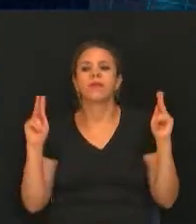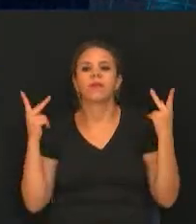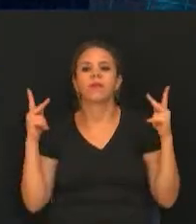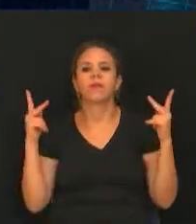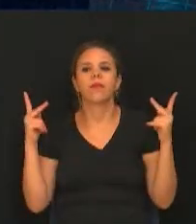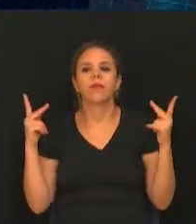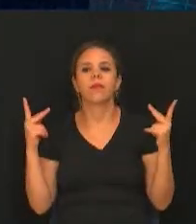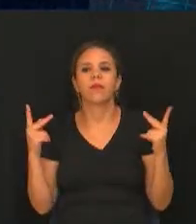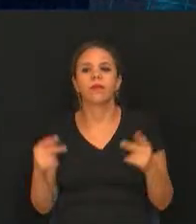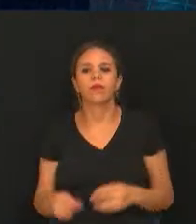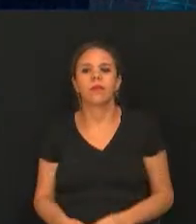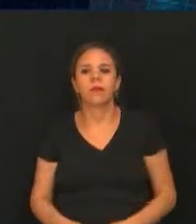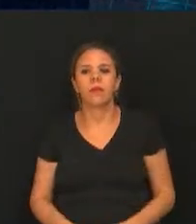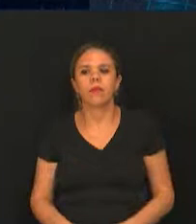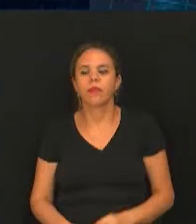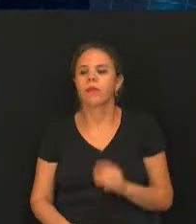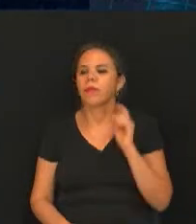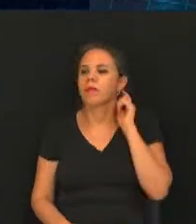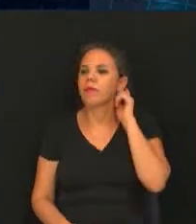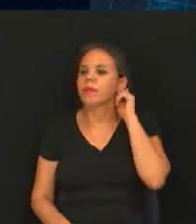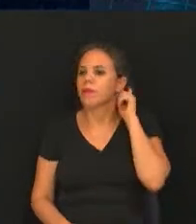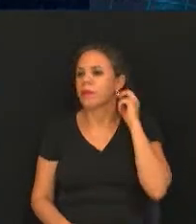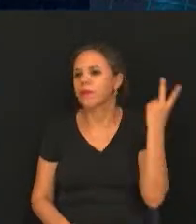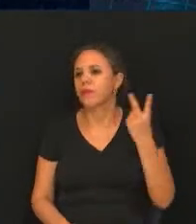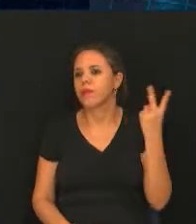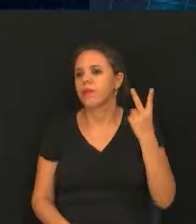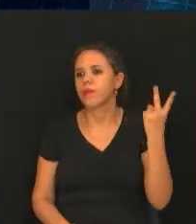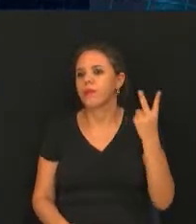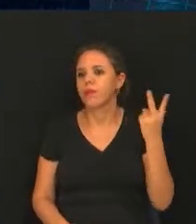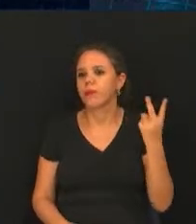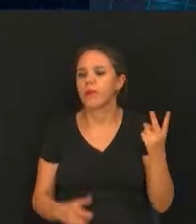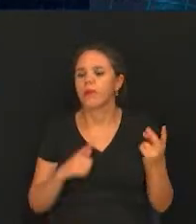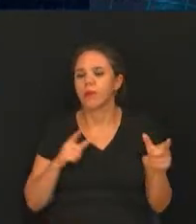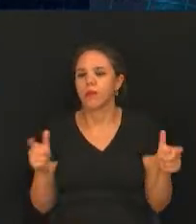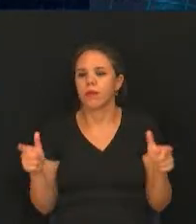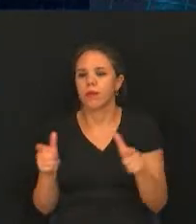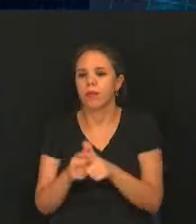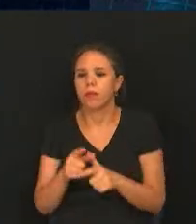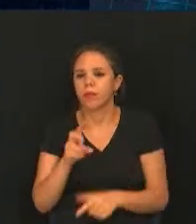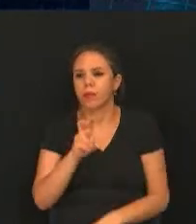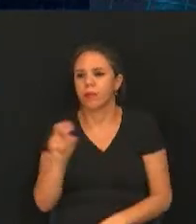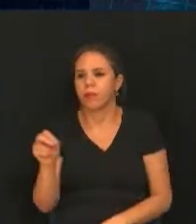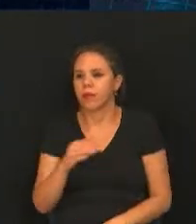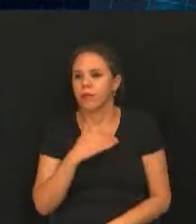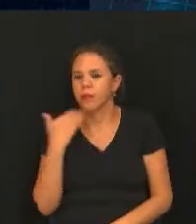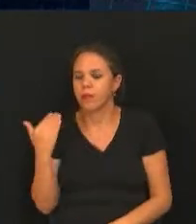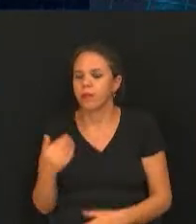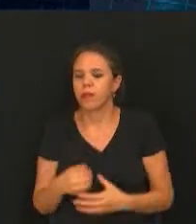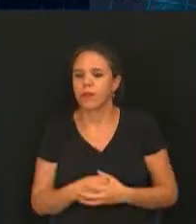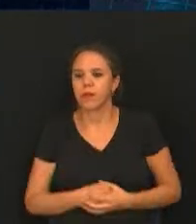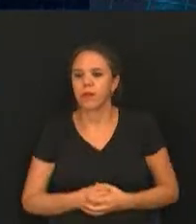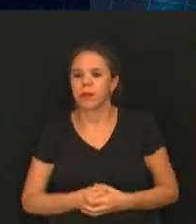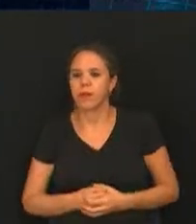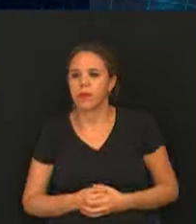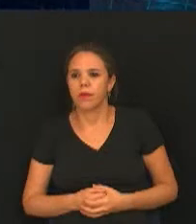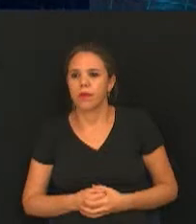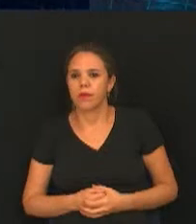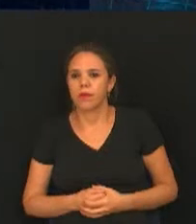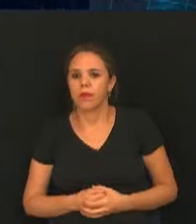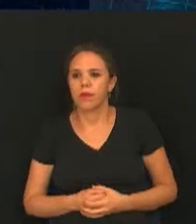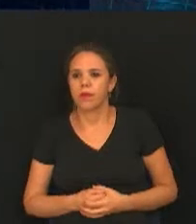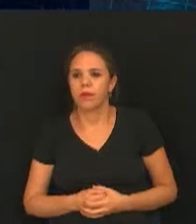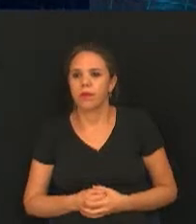836, Hortolândia, 796 e agora os municípios com menos de 500 óbitos devido à Covid-19 aqui na